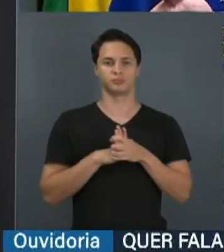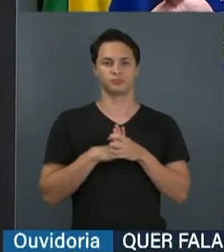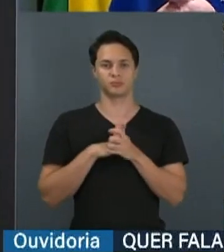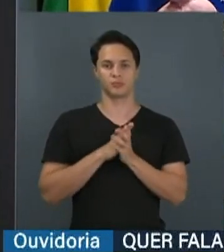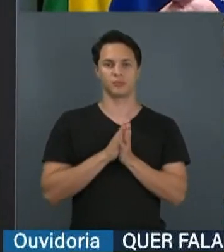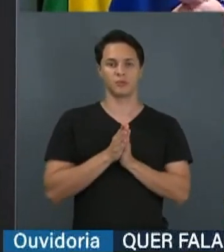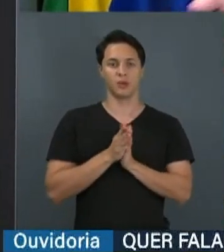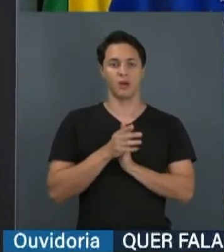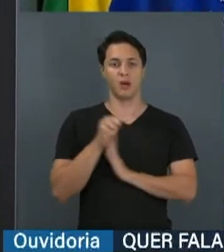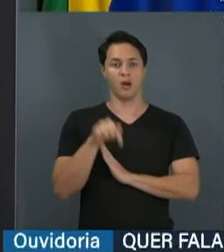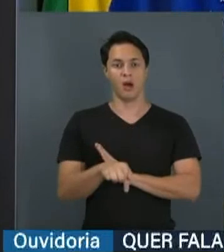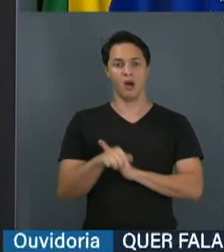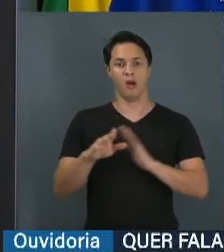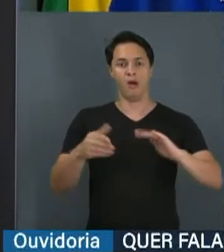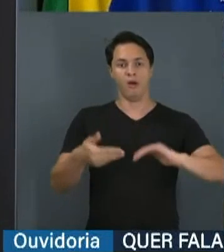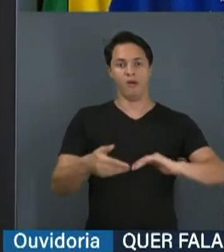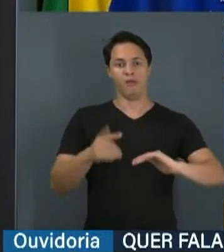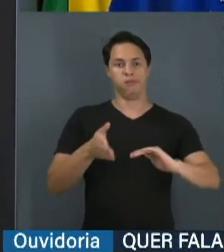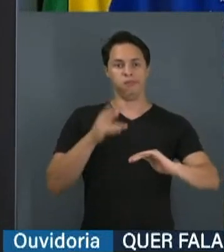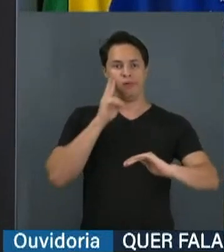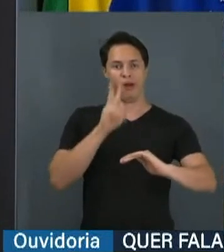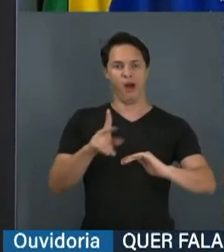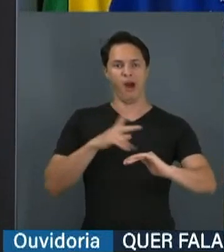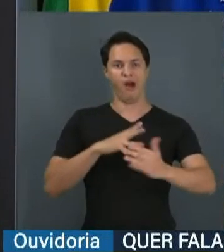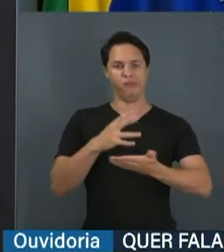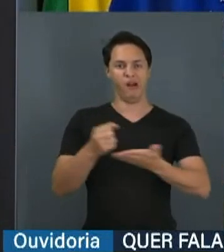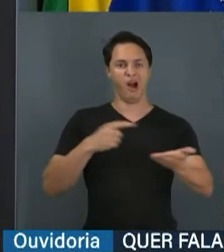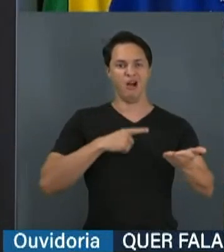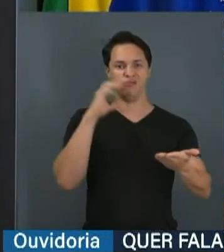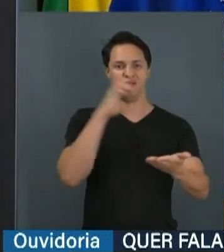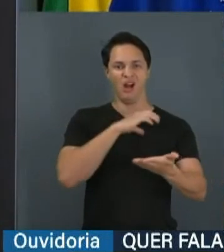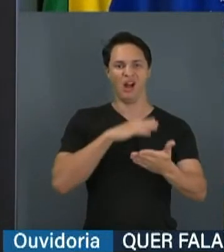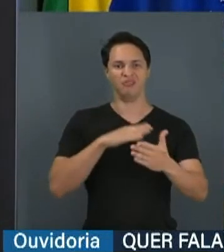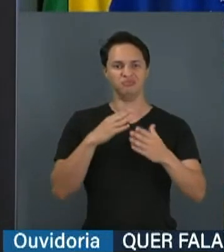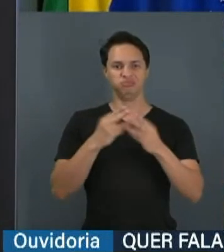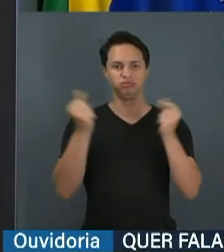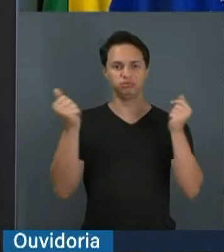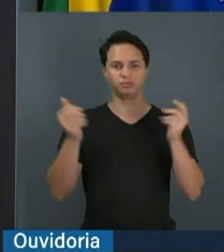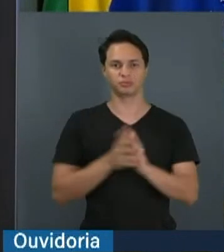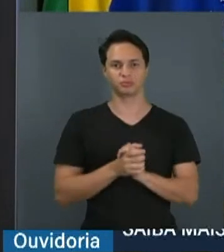aqui no Congresso Nacional a cassação na velocidade da luz, estapafúrdia,